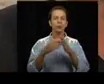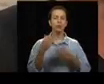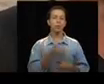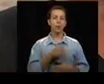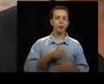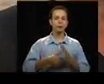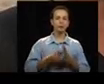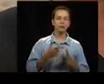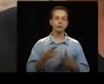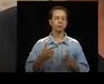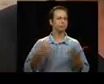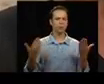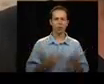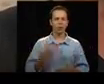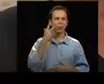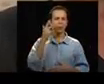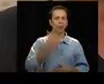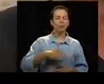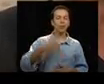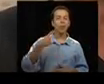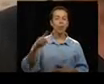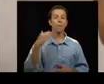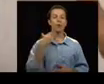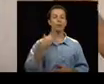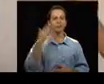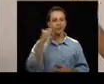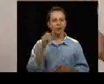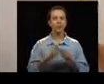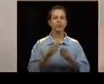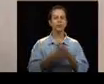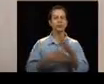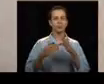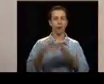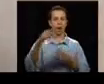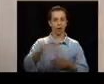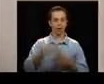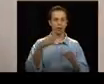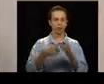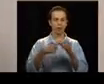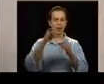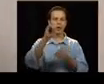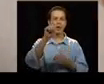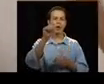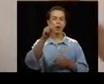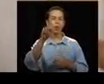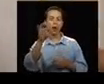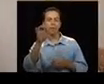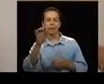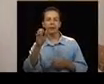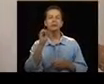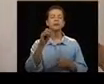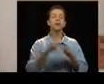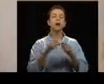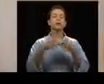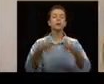aquele medo que eu tinha, sabe? Então eu já vou ciente do que eu estou fazendo, né? Nosso Vale do Ribeira aqui, o Iguape, o que você fala não é necessário